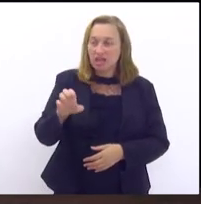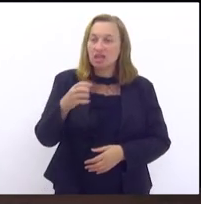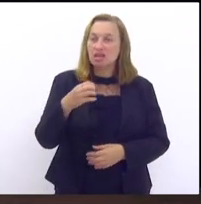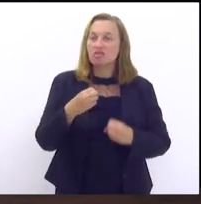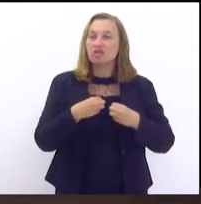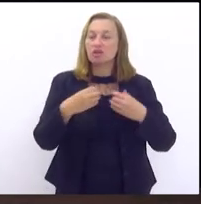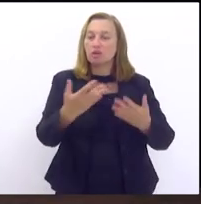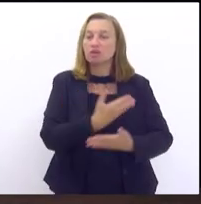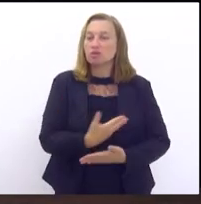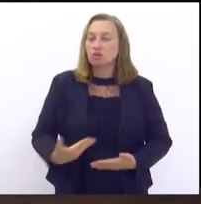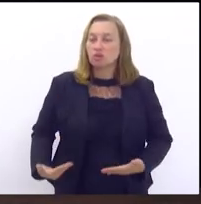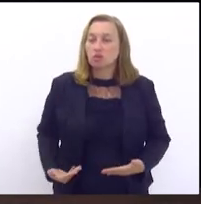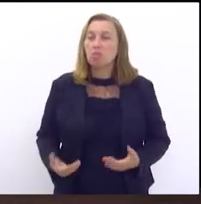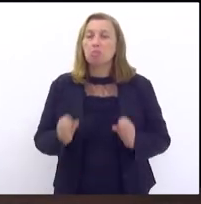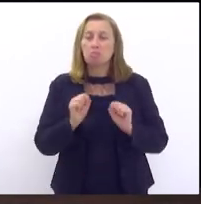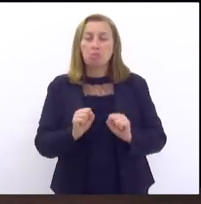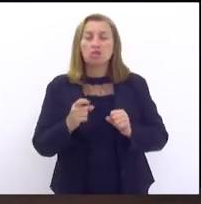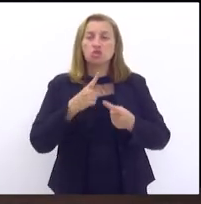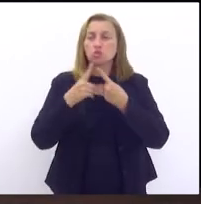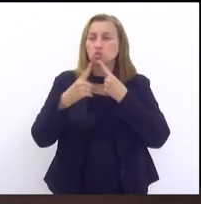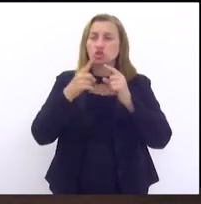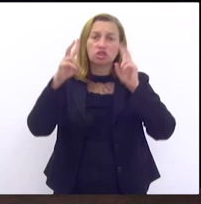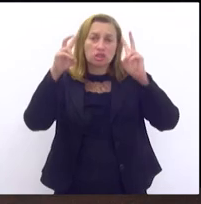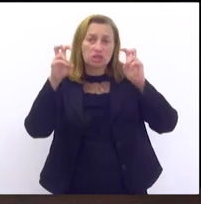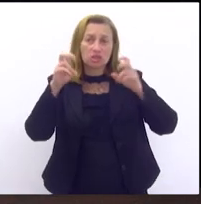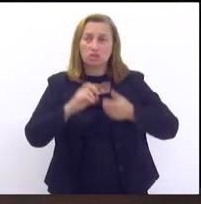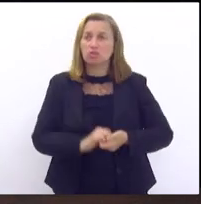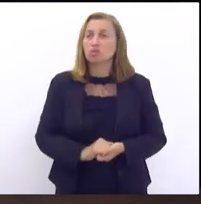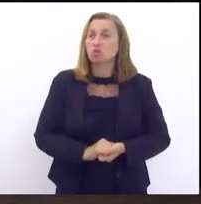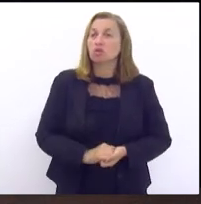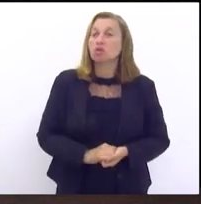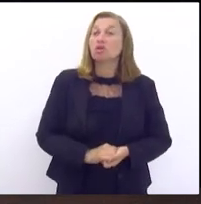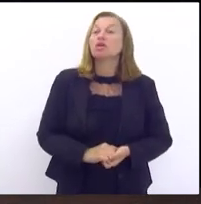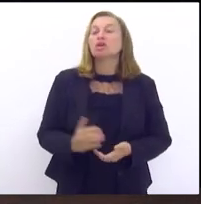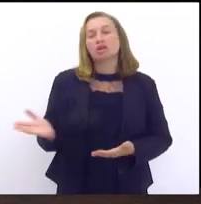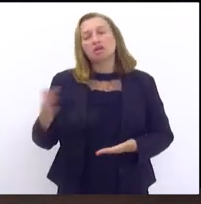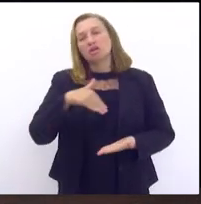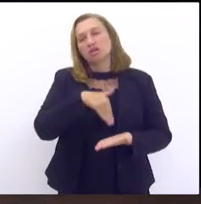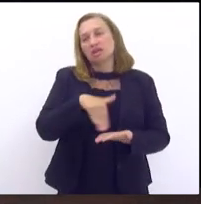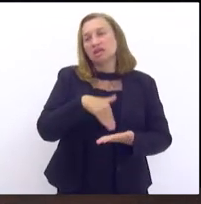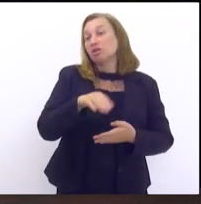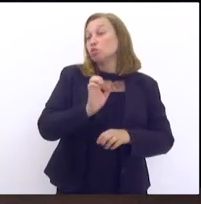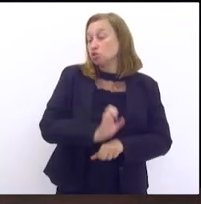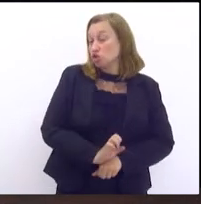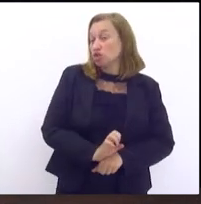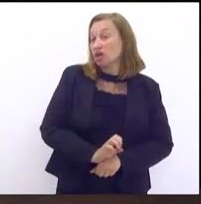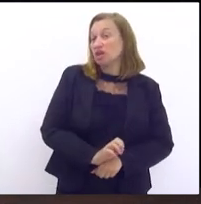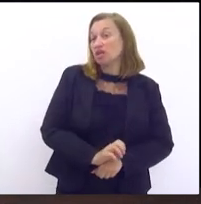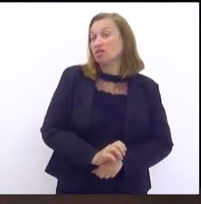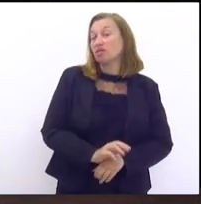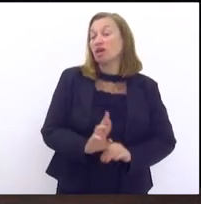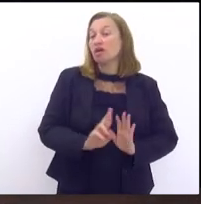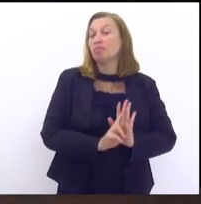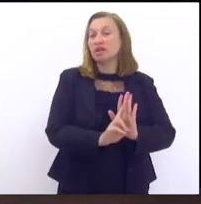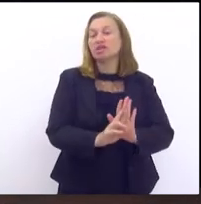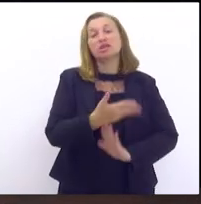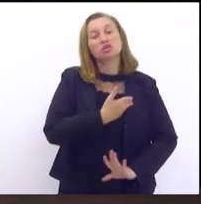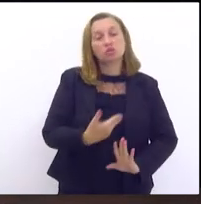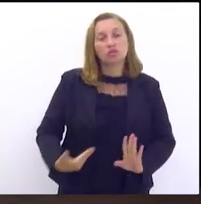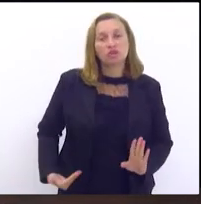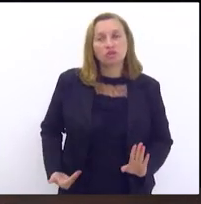audiência pública para que a gente possa discutir essa questão e que venha o secretário do Estado representando o